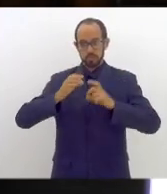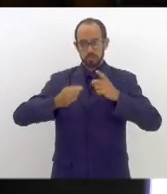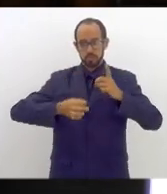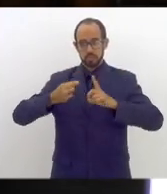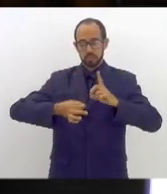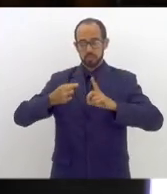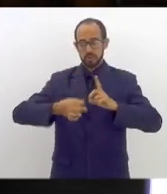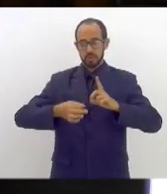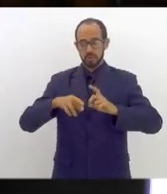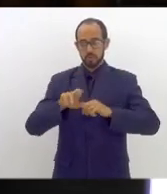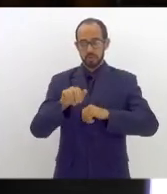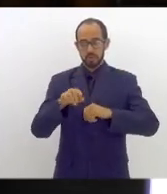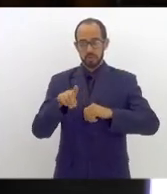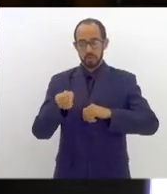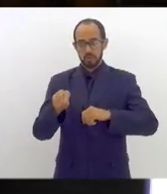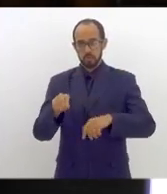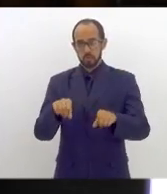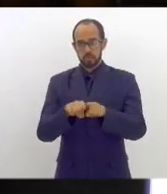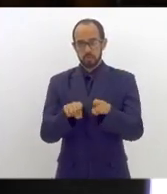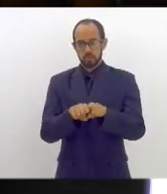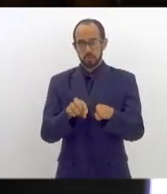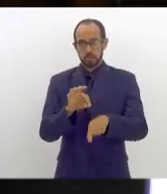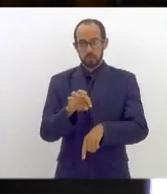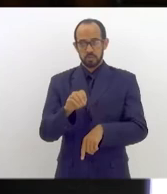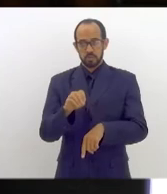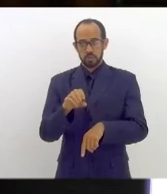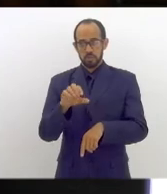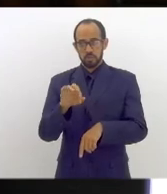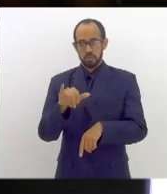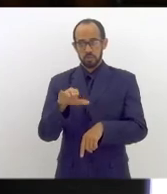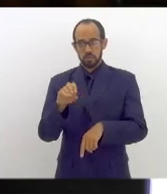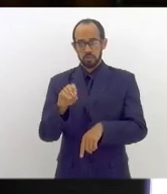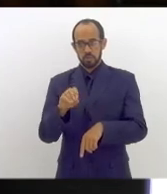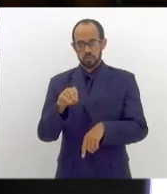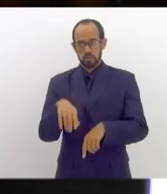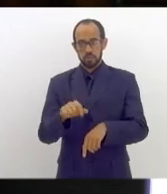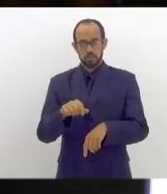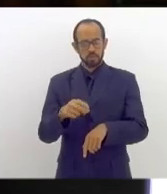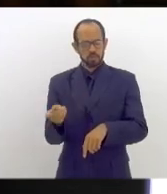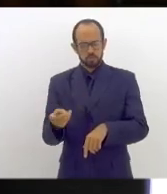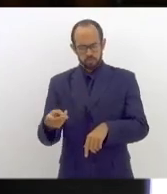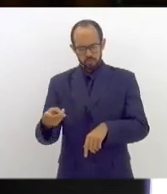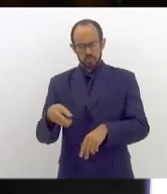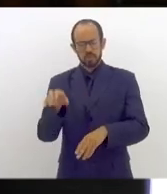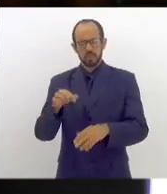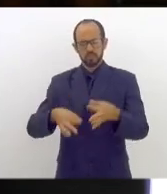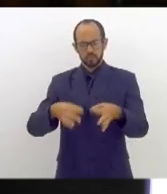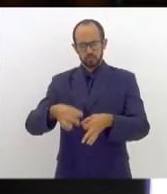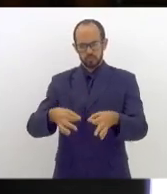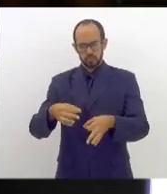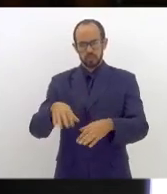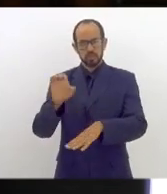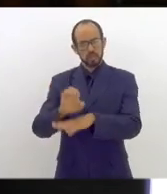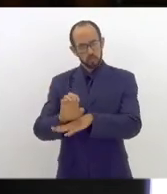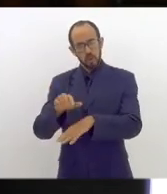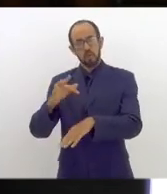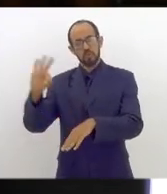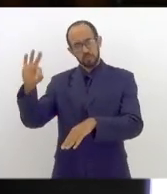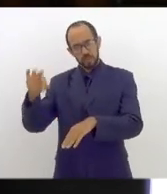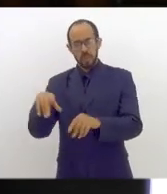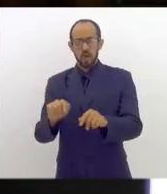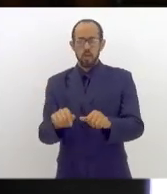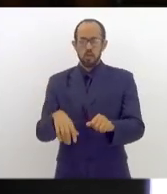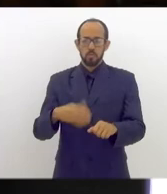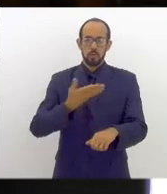Cardoso e Desembargador Teófilo Miguel ambas corregedores um da justiça estadual José Federal queria cumprimentar meu não menos